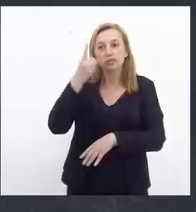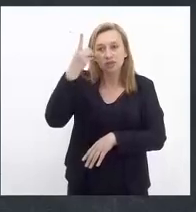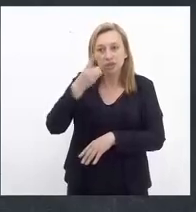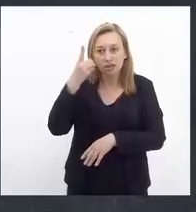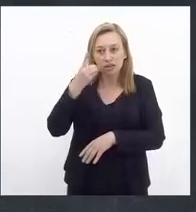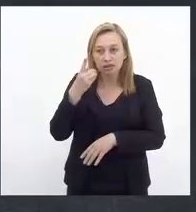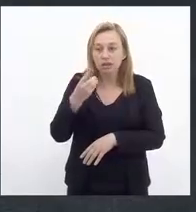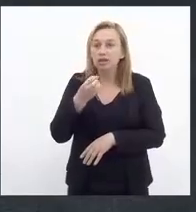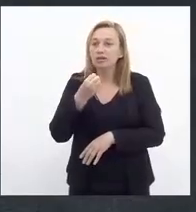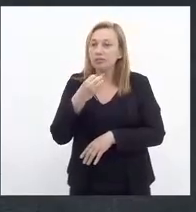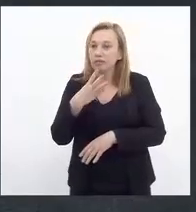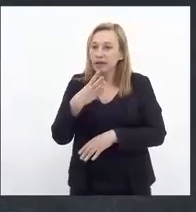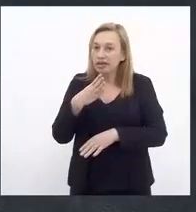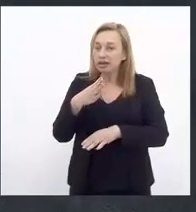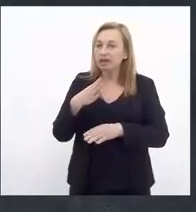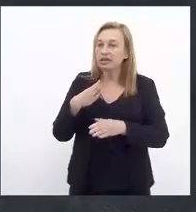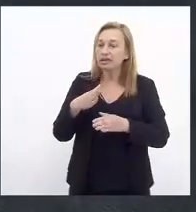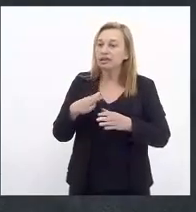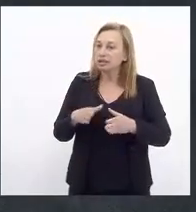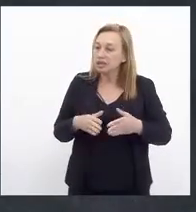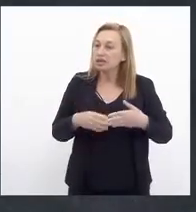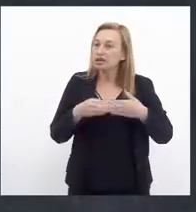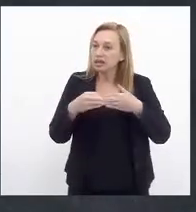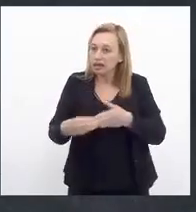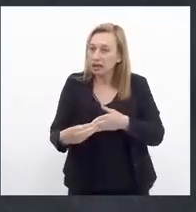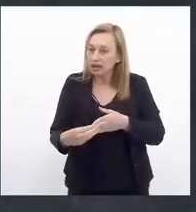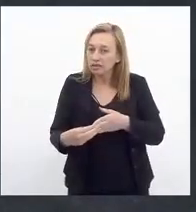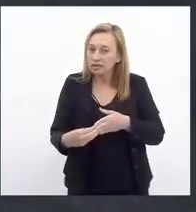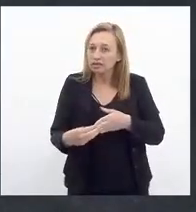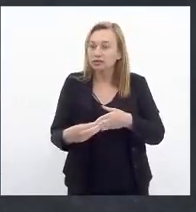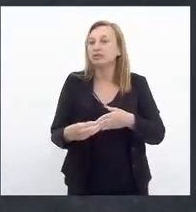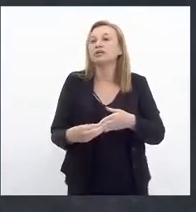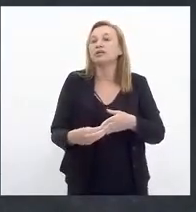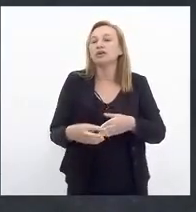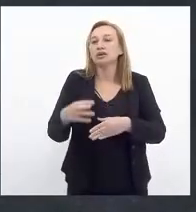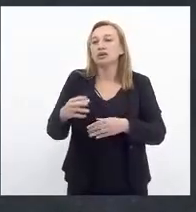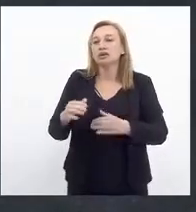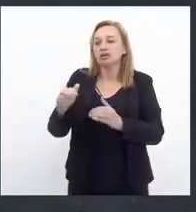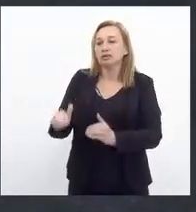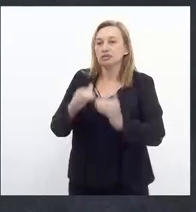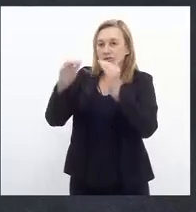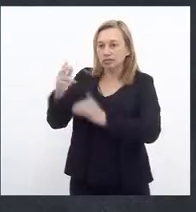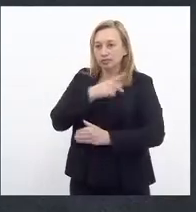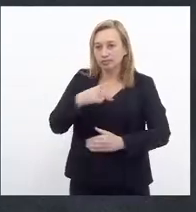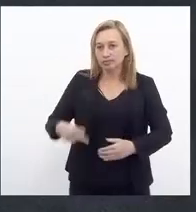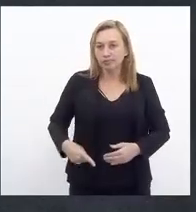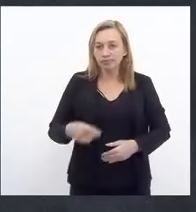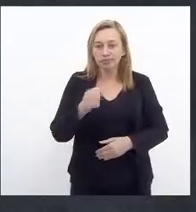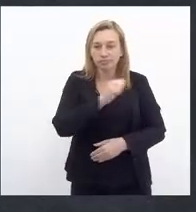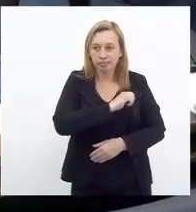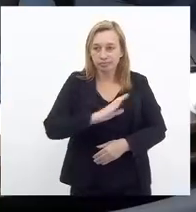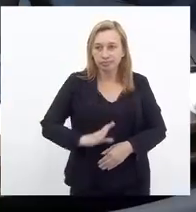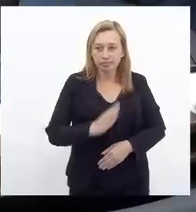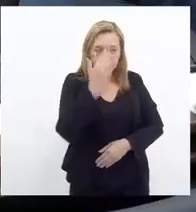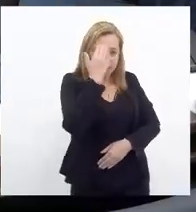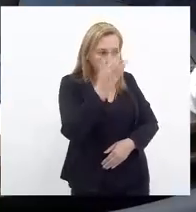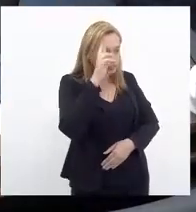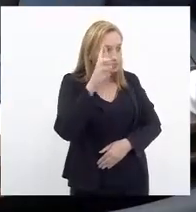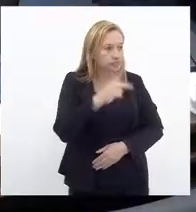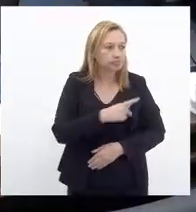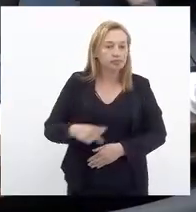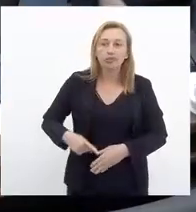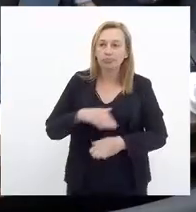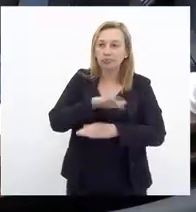bem empregado bem direcionado através de vossa excelência o nosso Presidente André Ceciliano Muito obrigado presidente de